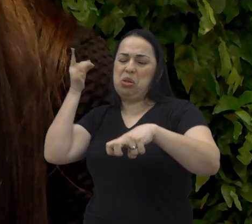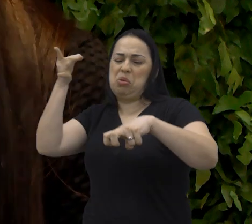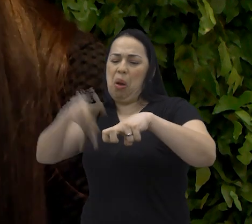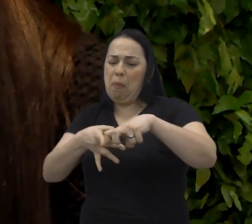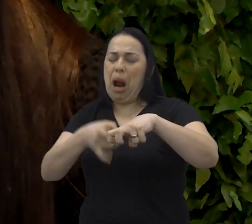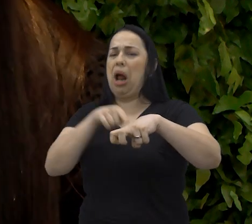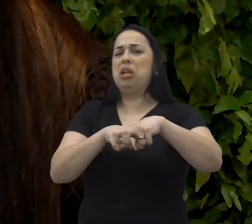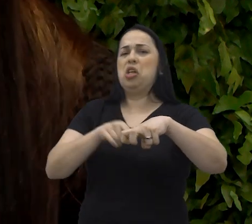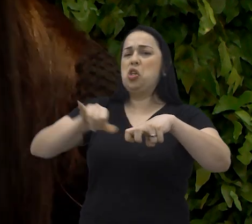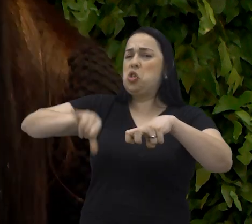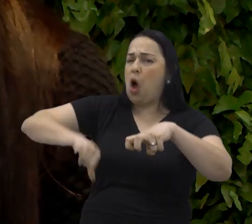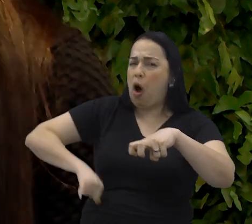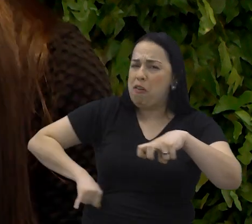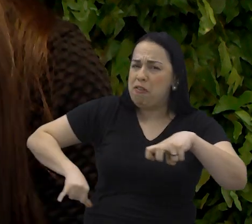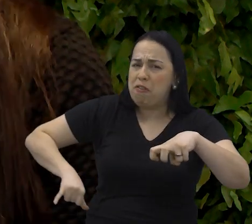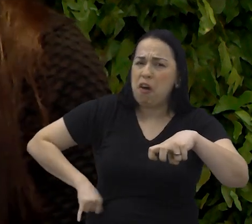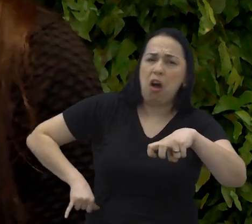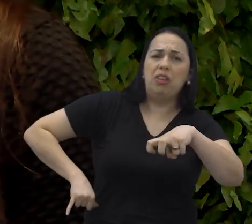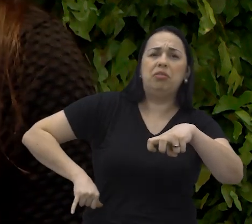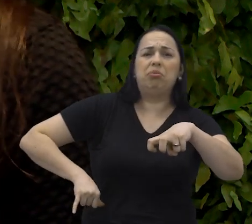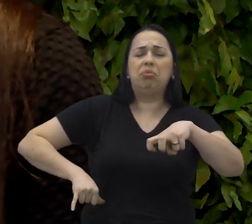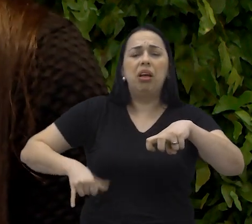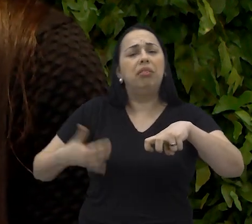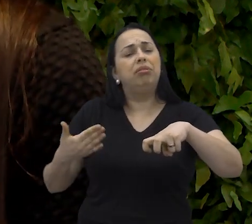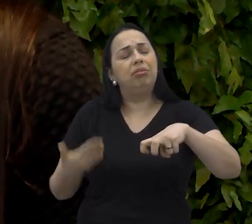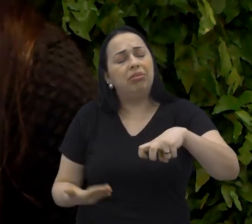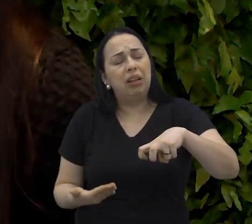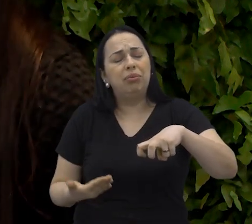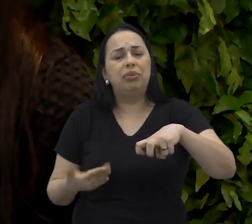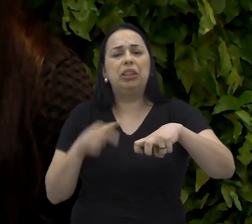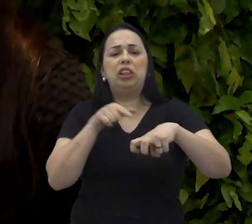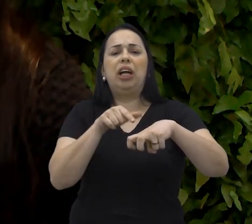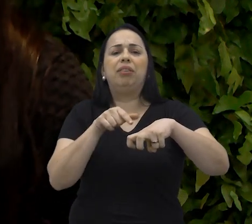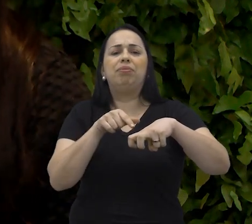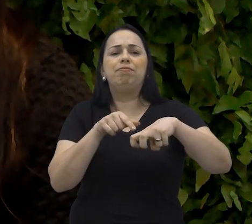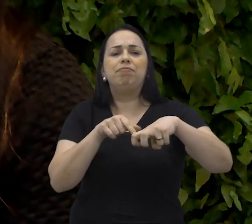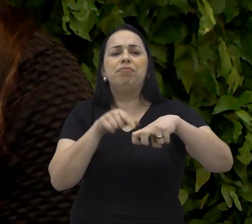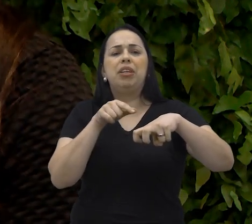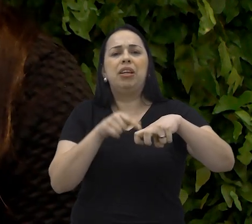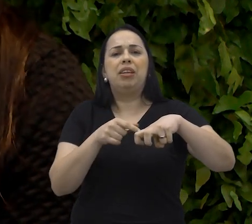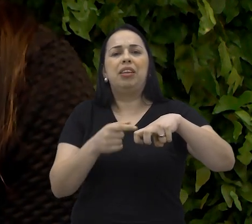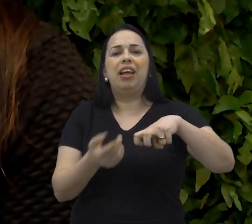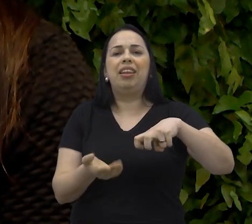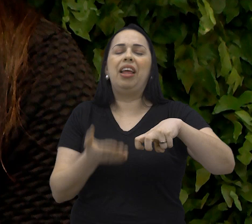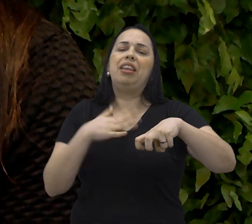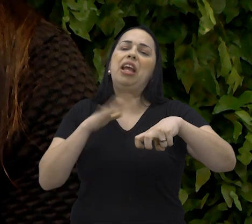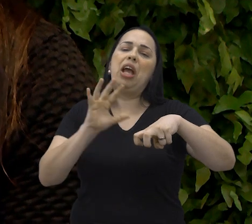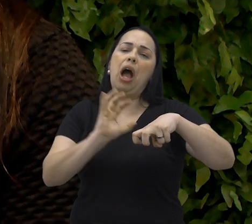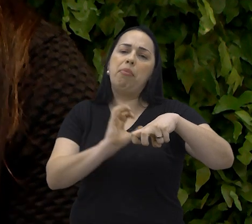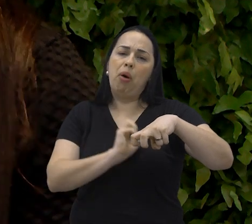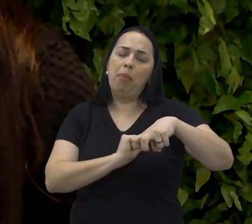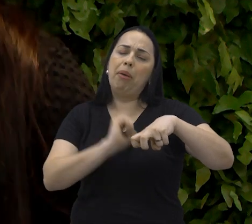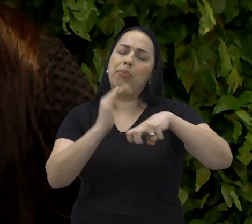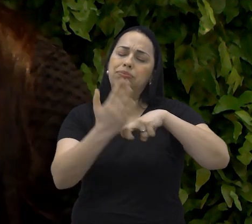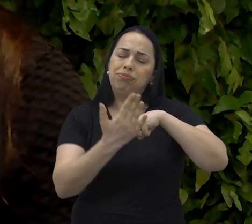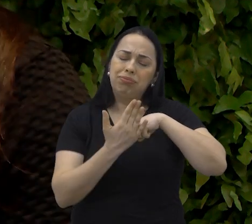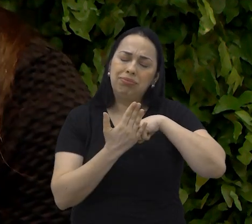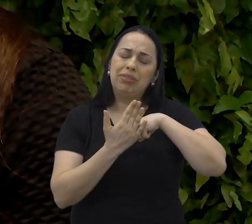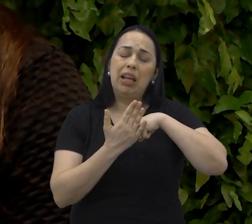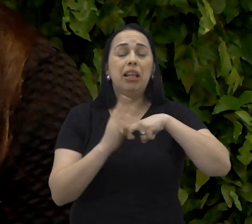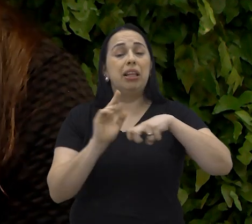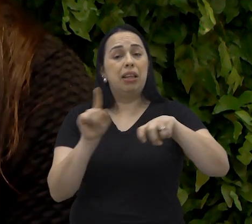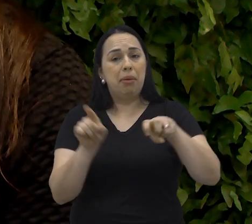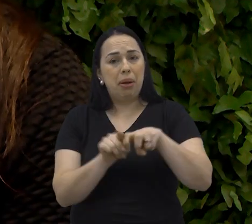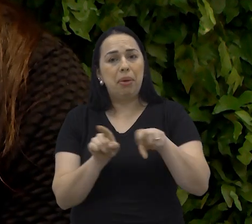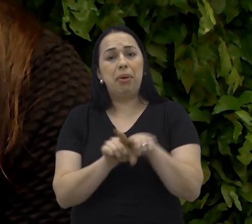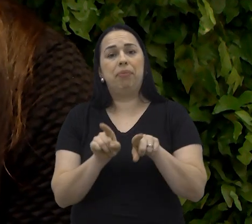querendo ou não, são rejeitados, sofreram nas ruas, sofreram, enfim. Então eu acho que eles já vêm com uma carga de